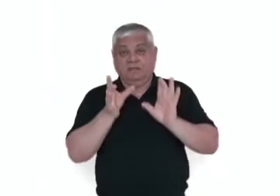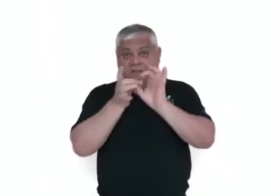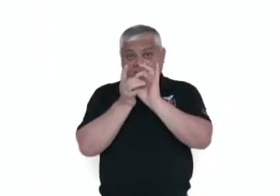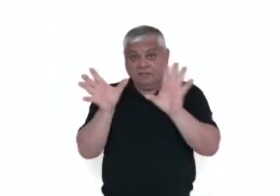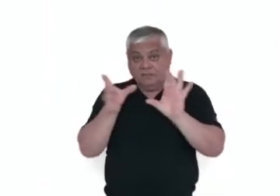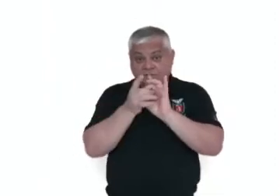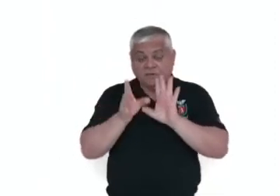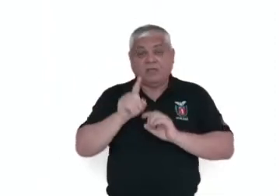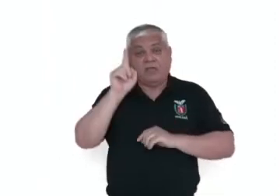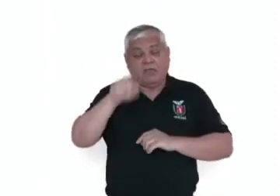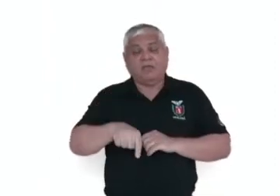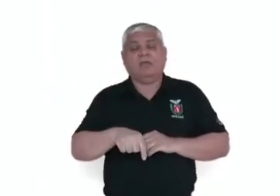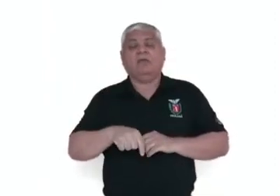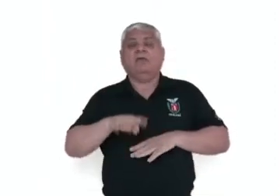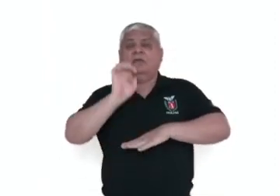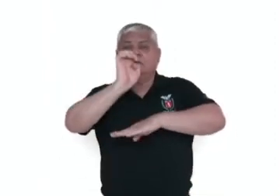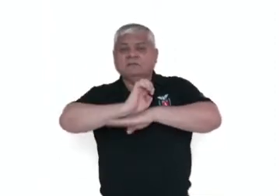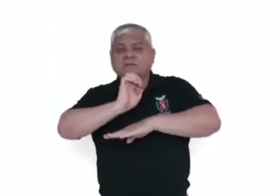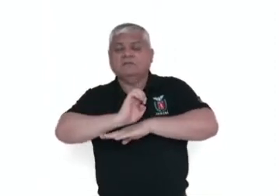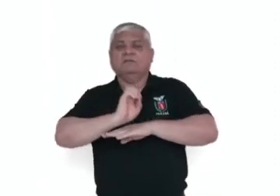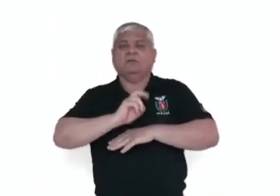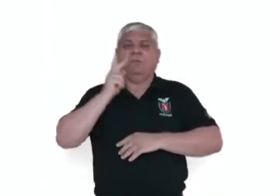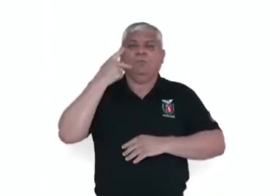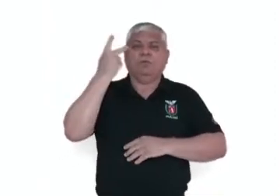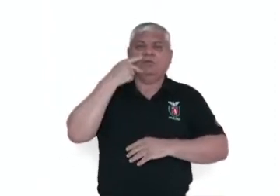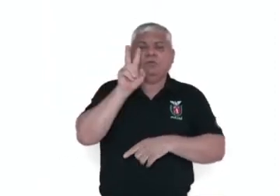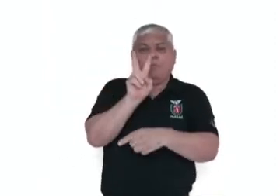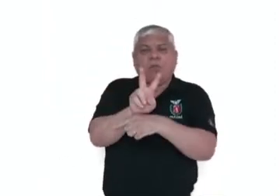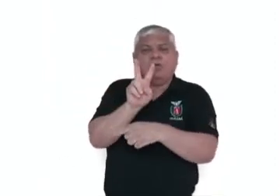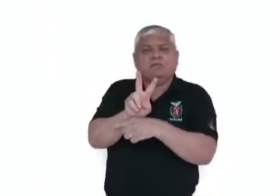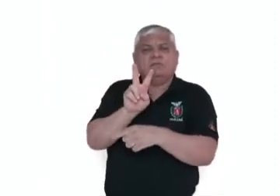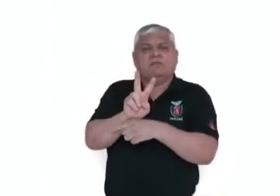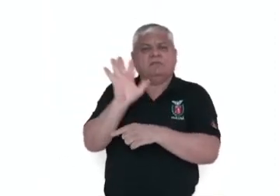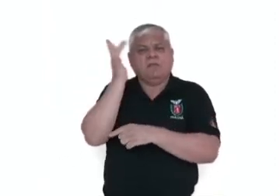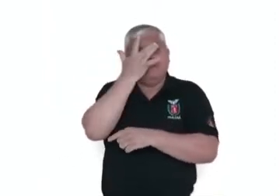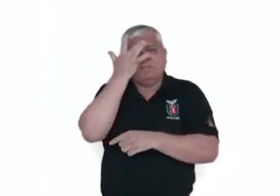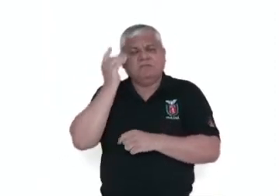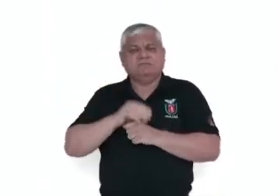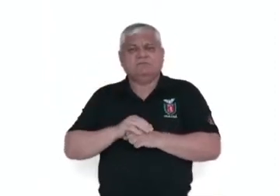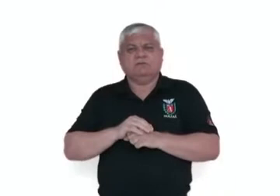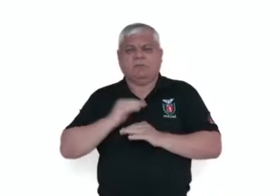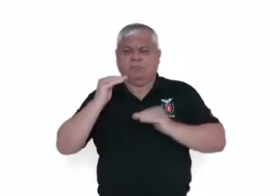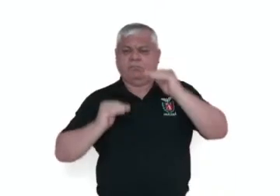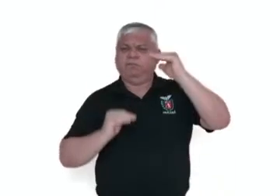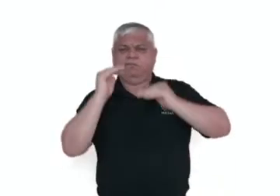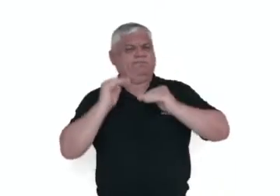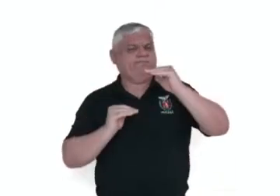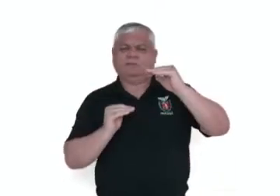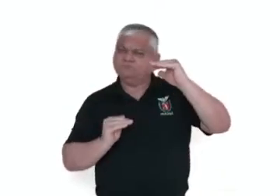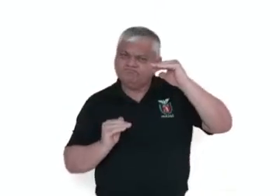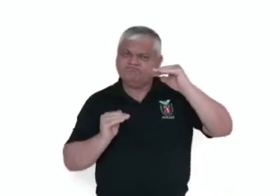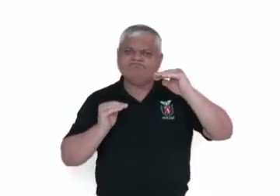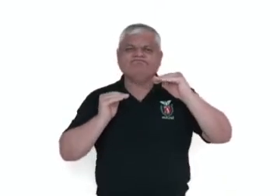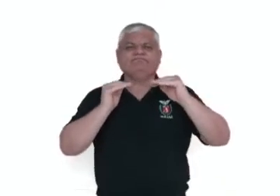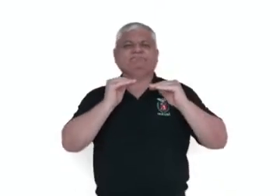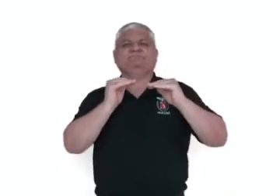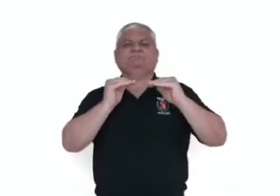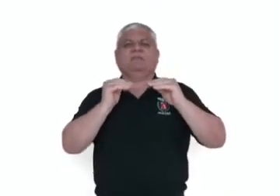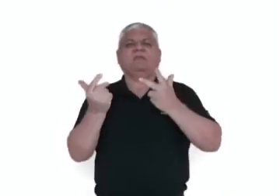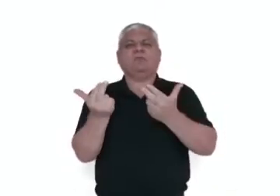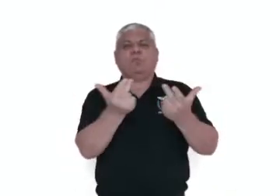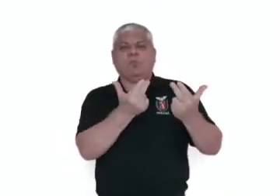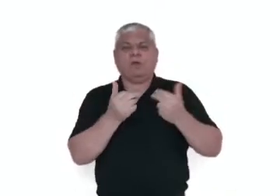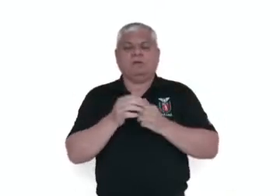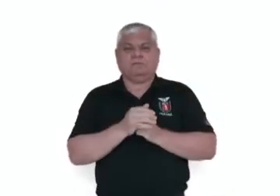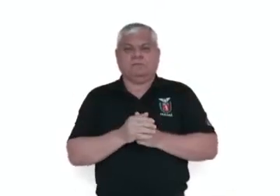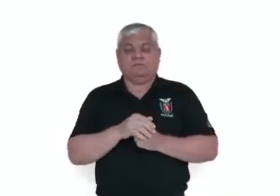de Estado no qual políticas protegem os cidadãos e reduzem as desigualdades. O SUS é uma diretriz